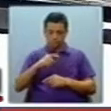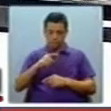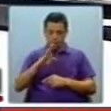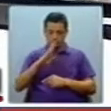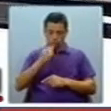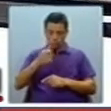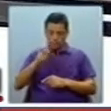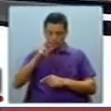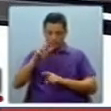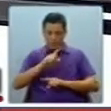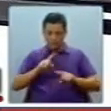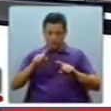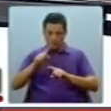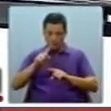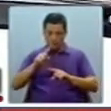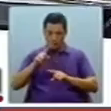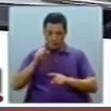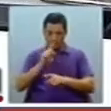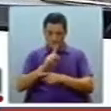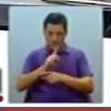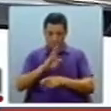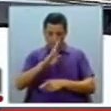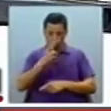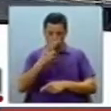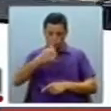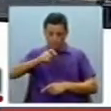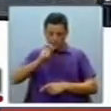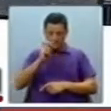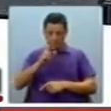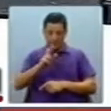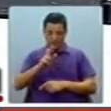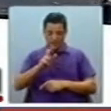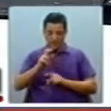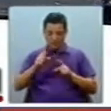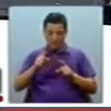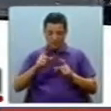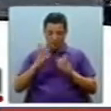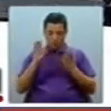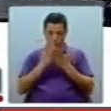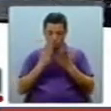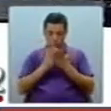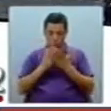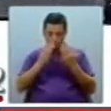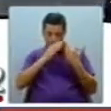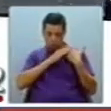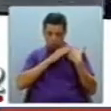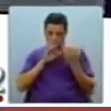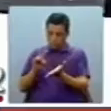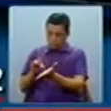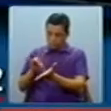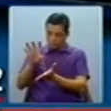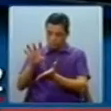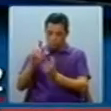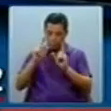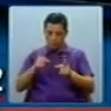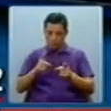esse responsável. Portanto, foi mesmo Júpiter, eventualmente neste estudo, que terá sido responsável pela expulsão